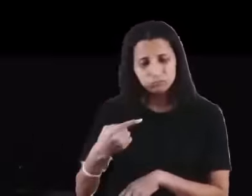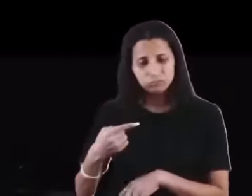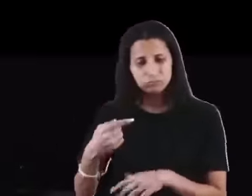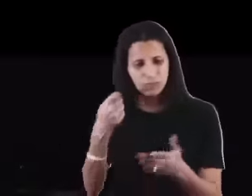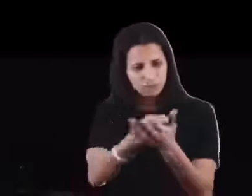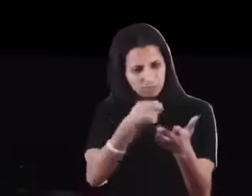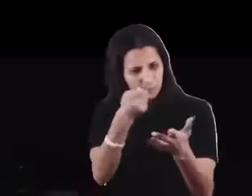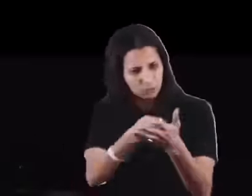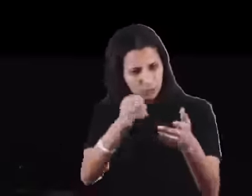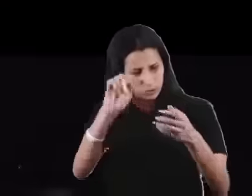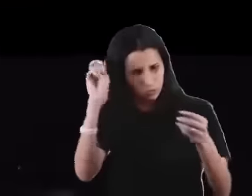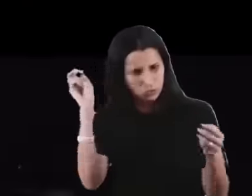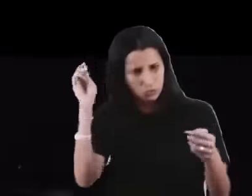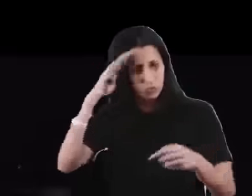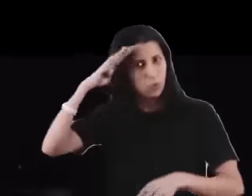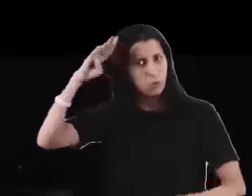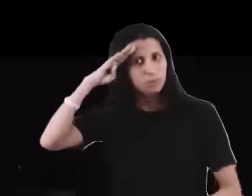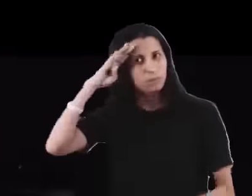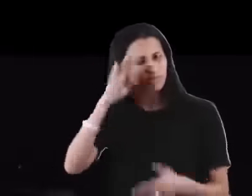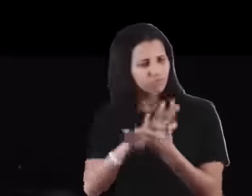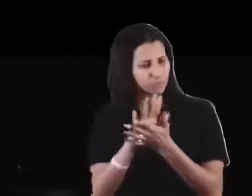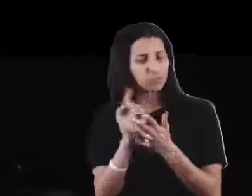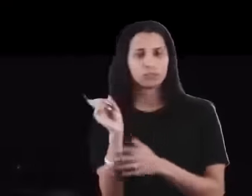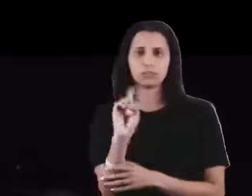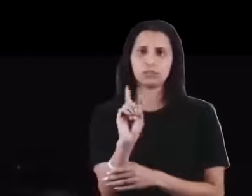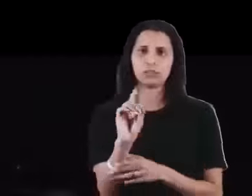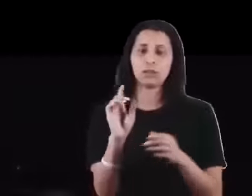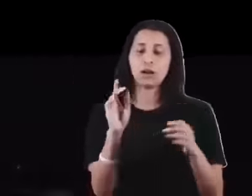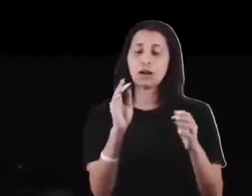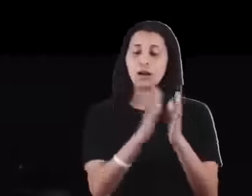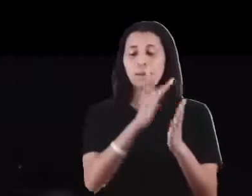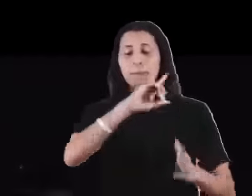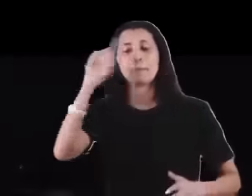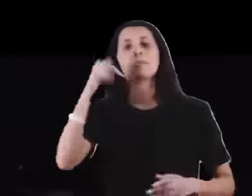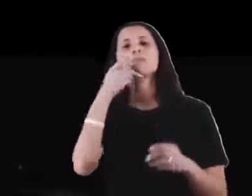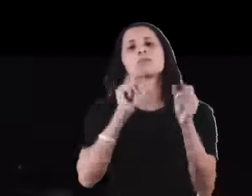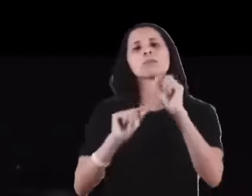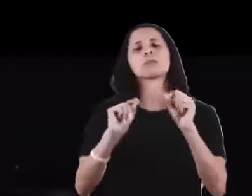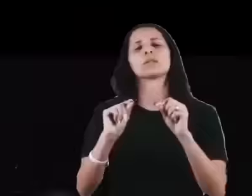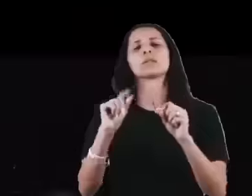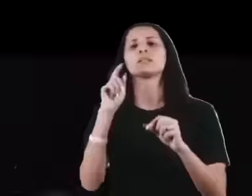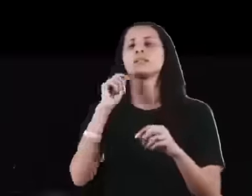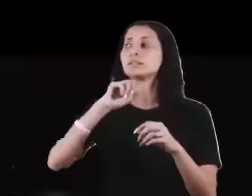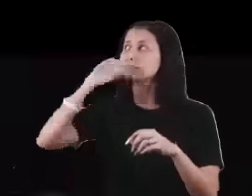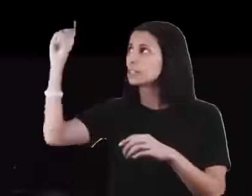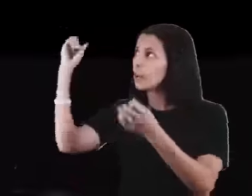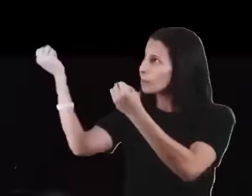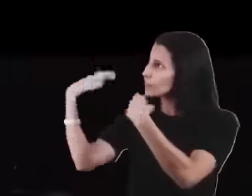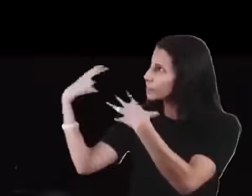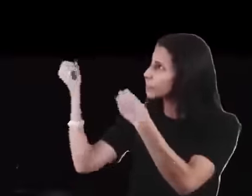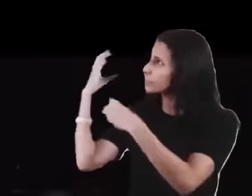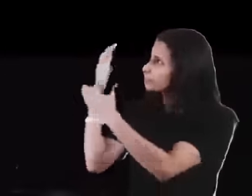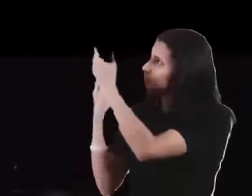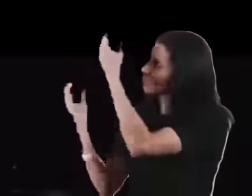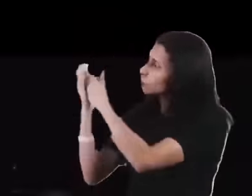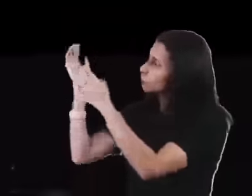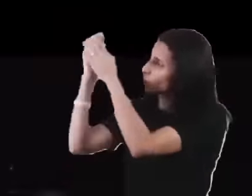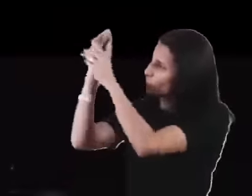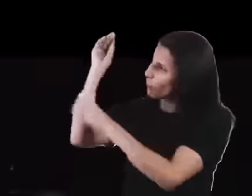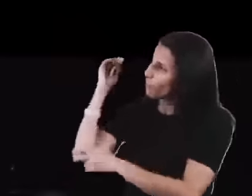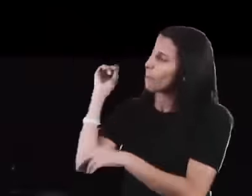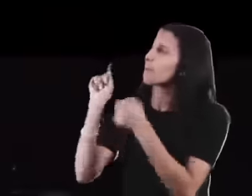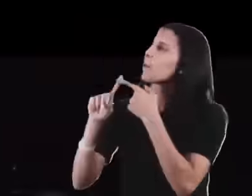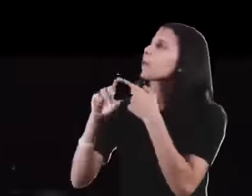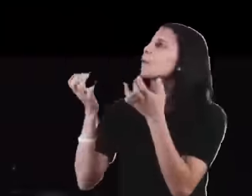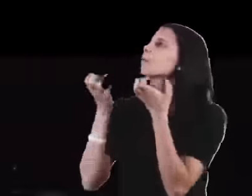não a Bíblia diz no Salmo 18 Versículo 34 adestra minhas mãos para o combate e os meus braços para que possam lançar